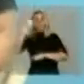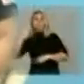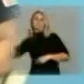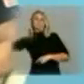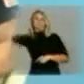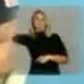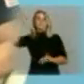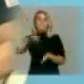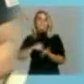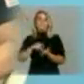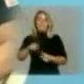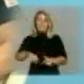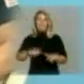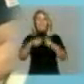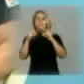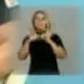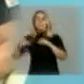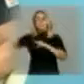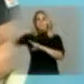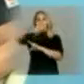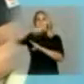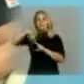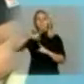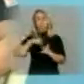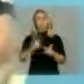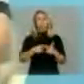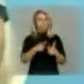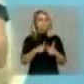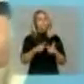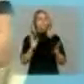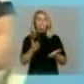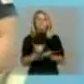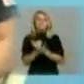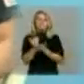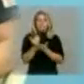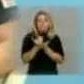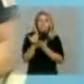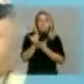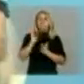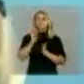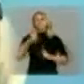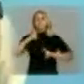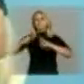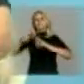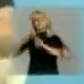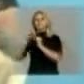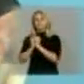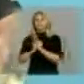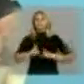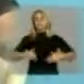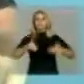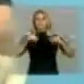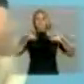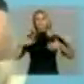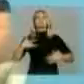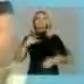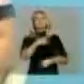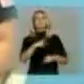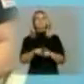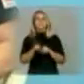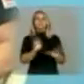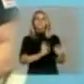Aqui, no entorno de Brasília, é uma situação complicada, já está se tendo uma discussão junto com o Ministério da Saúde, o movimento